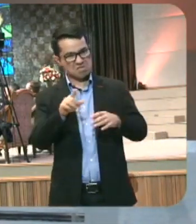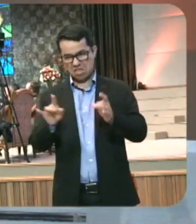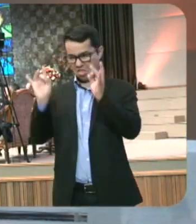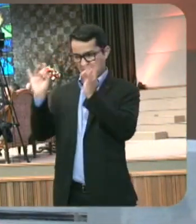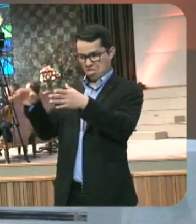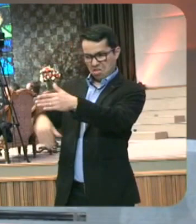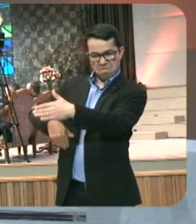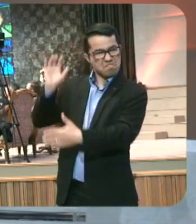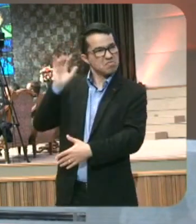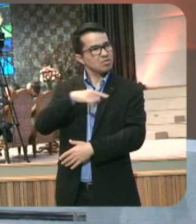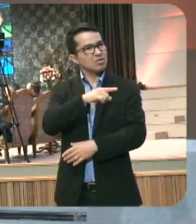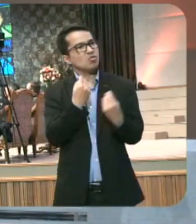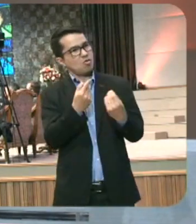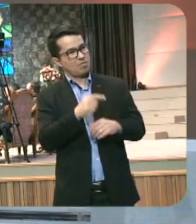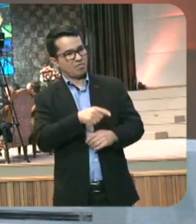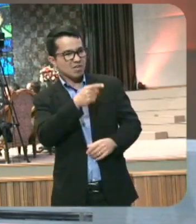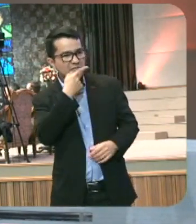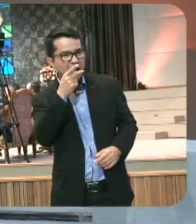bota para fora.